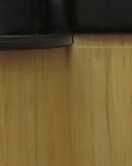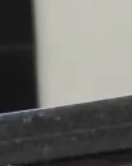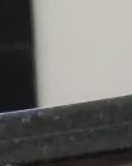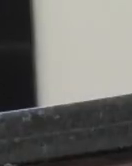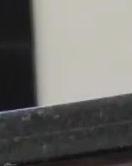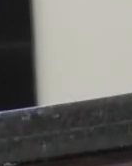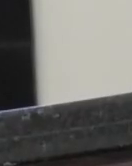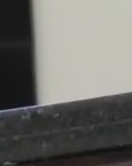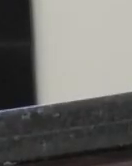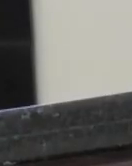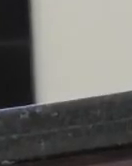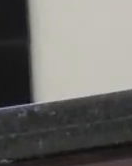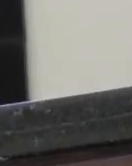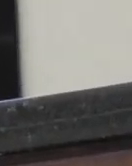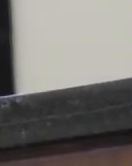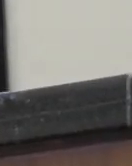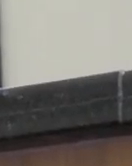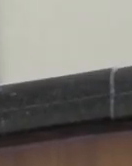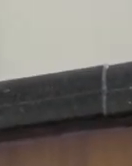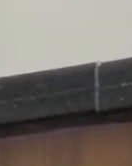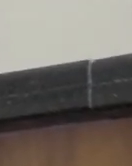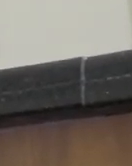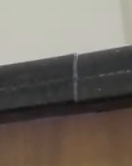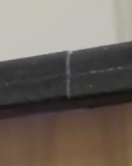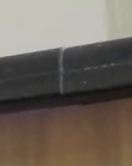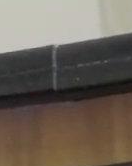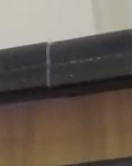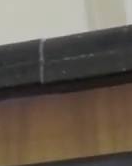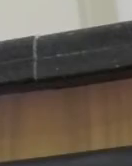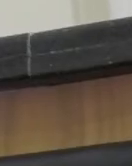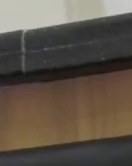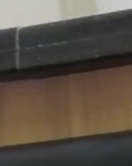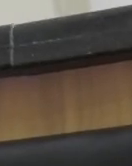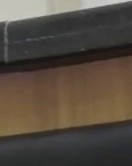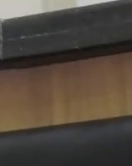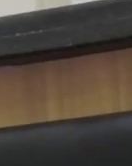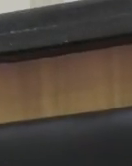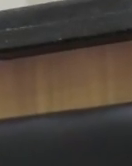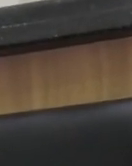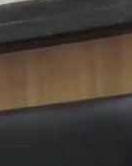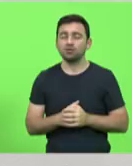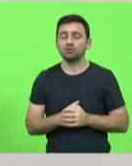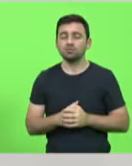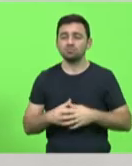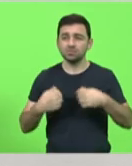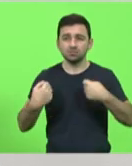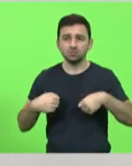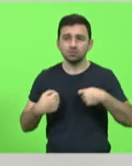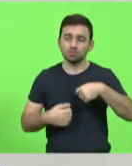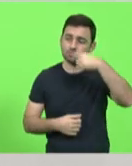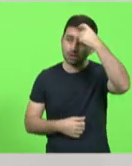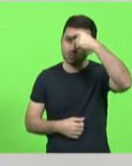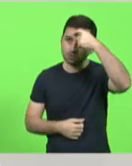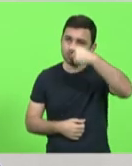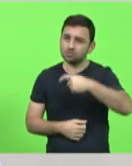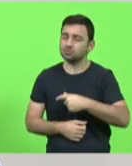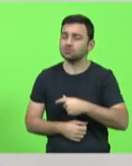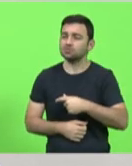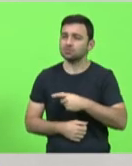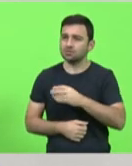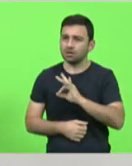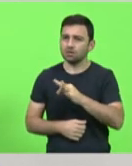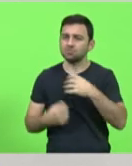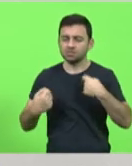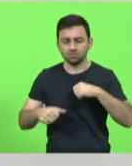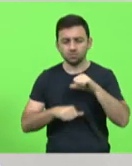da Previdência e alertou para o problema que deve se agravar nos próximos anos se nada for feito agora nós precisamos sim fazer